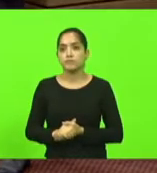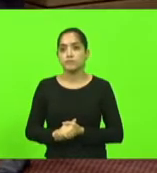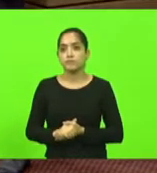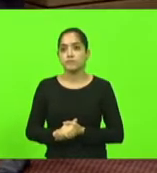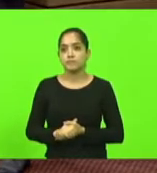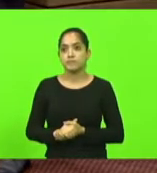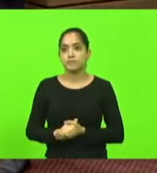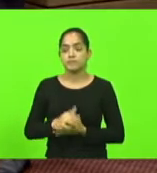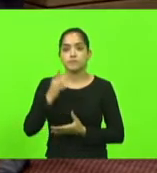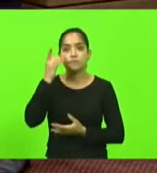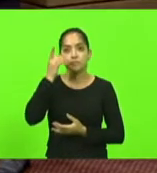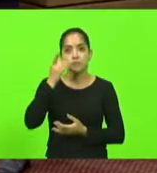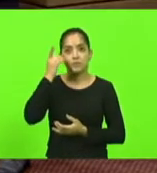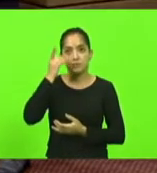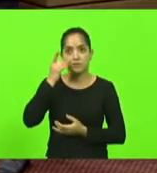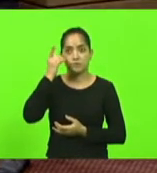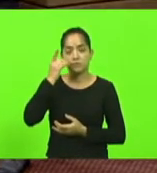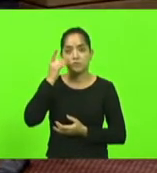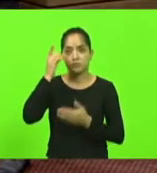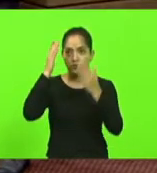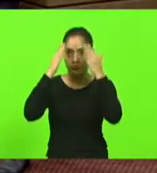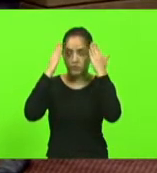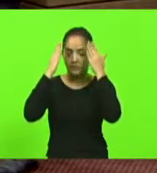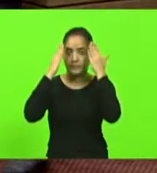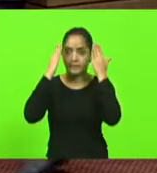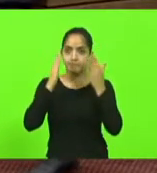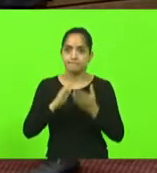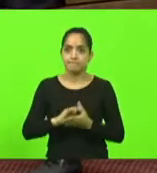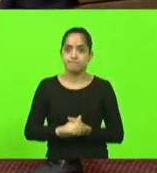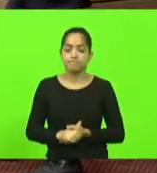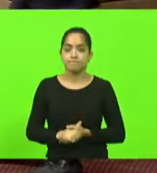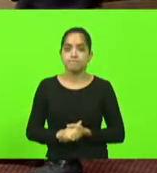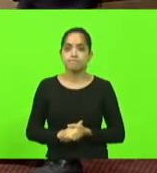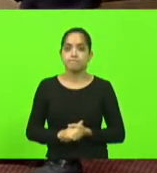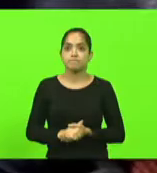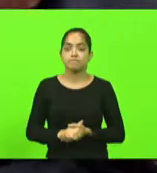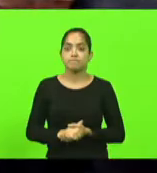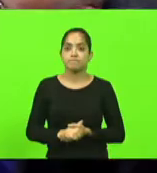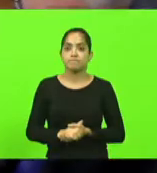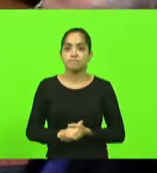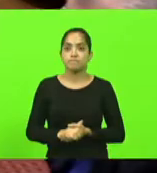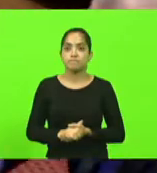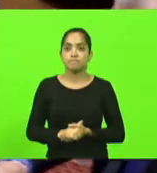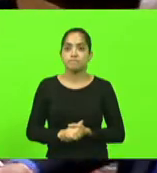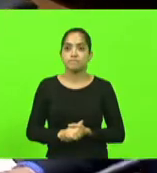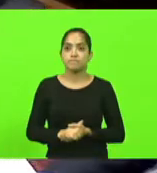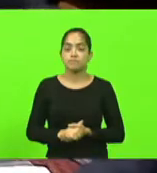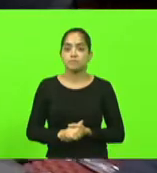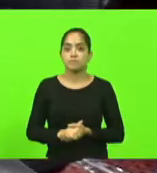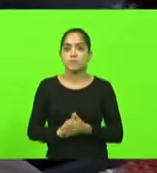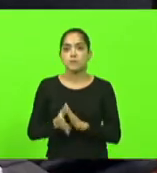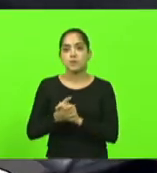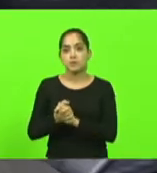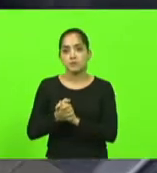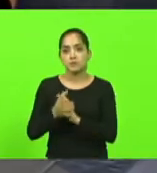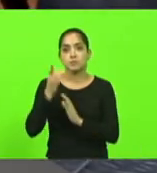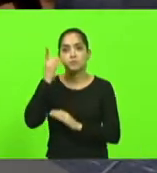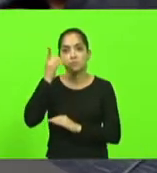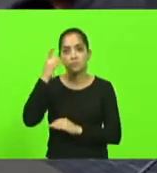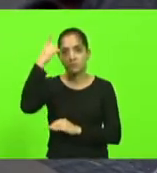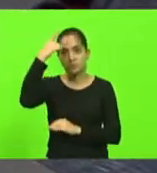com a palavra o líder de governo, deputado José Milton Schaefer. Deputado Mauro, apenas cumprimentar a deputada Dirce